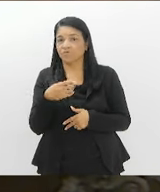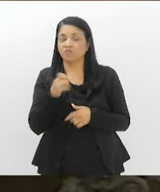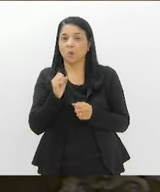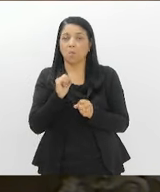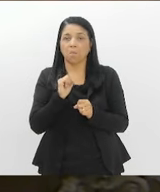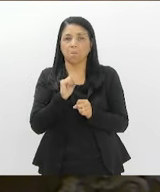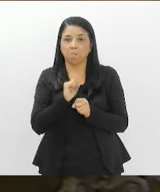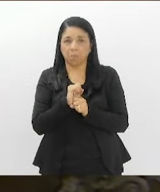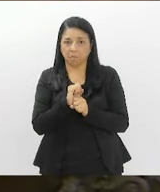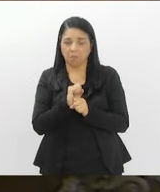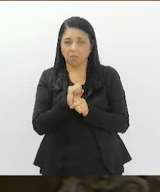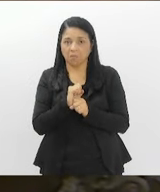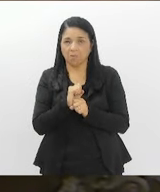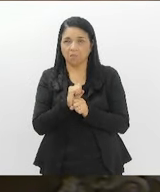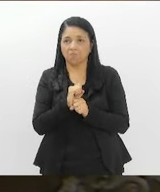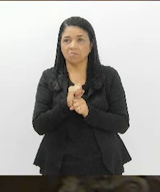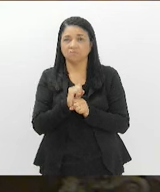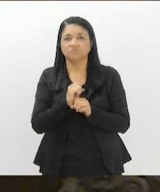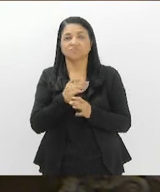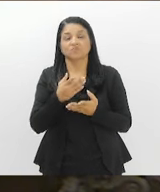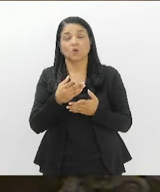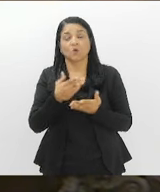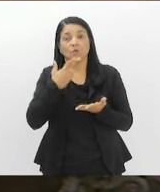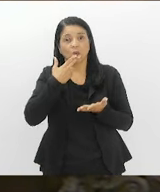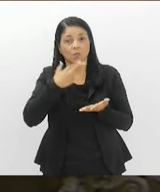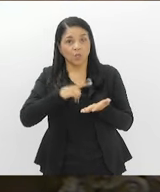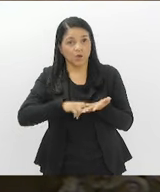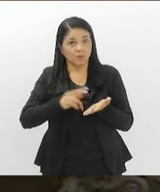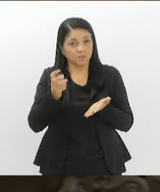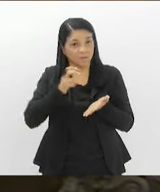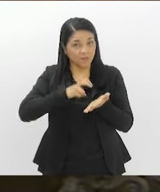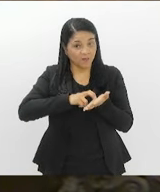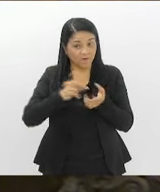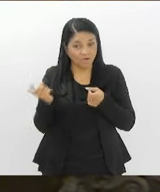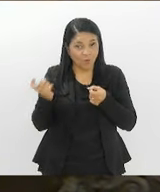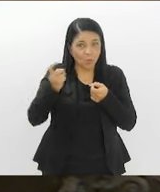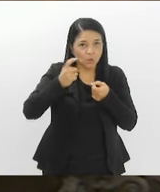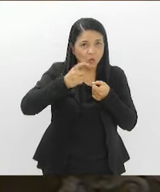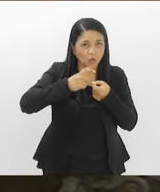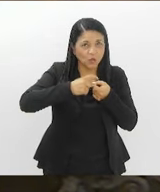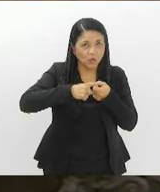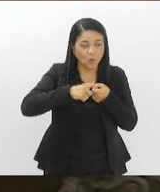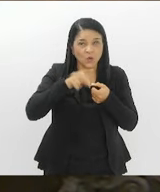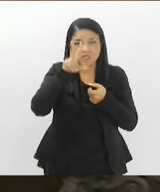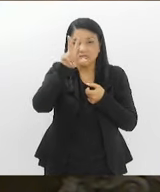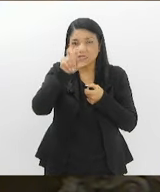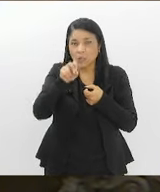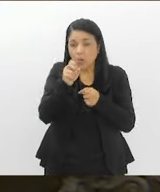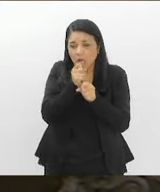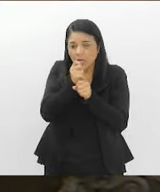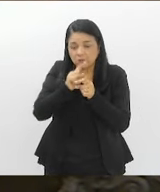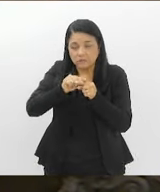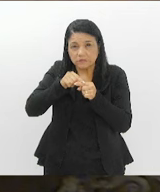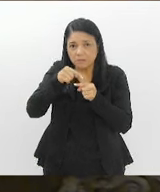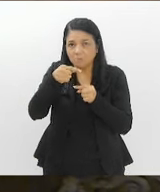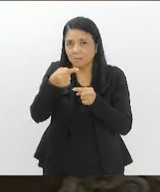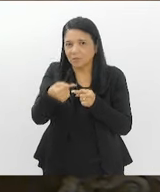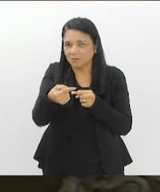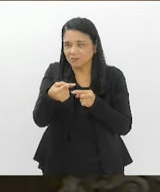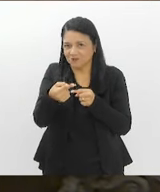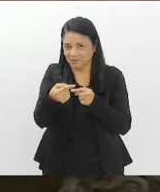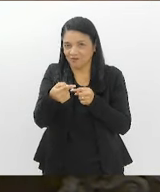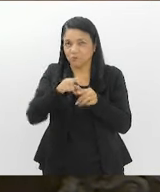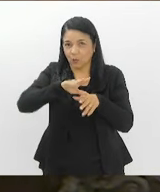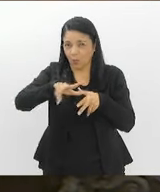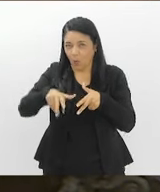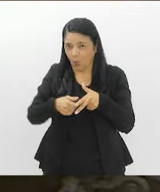duros críticos. O Correio da Manhã retornou exatamente 50 anos depois, nem um dia a mais,